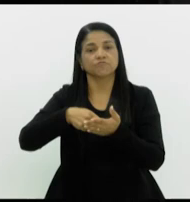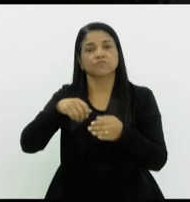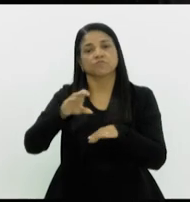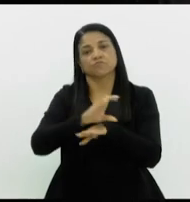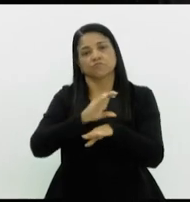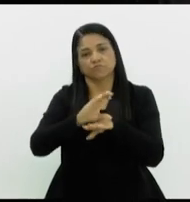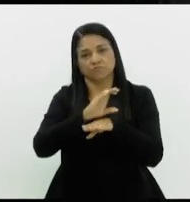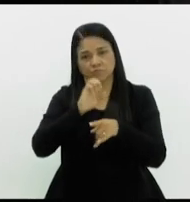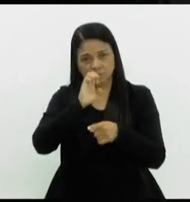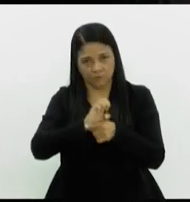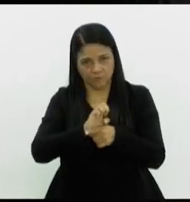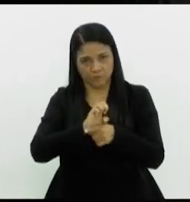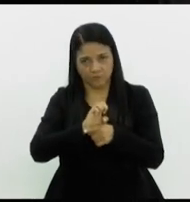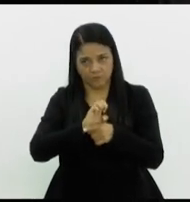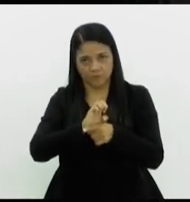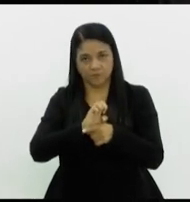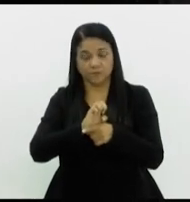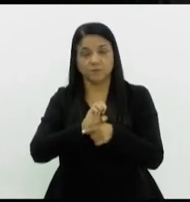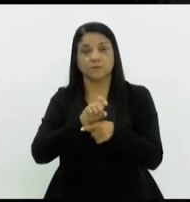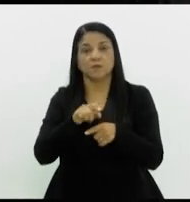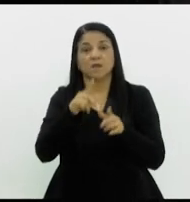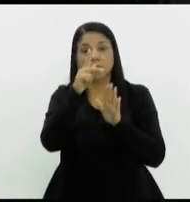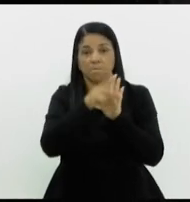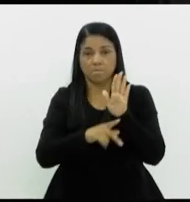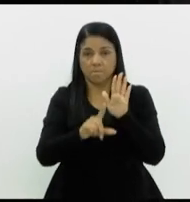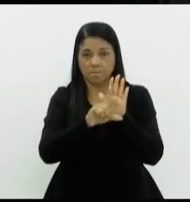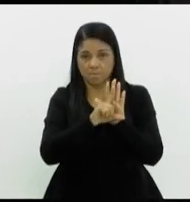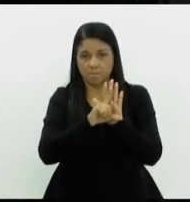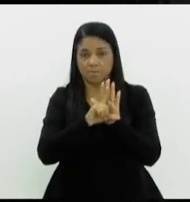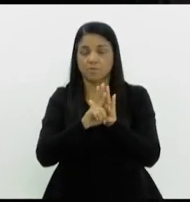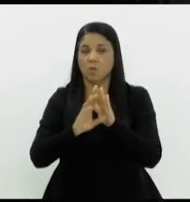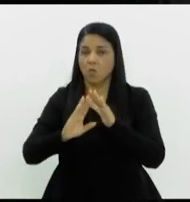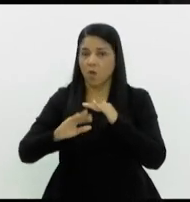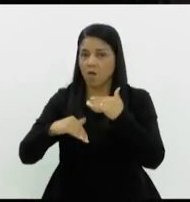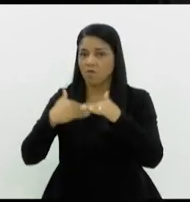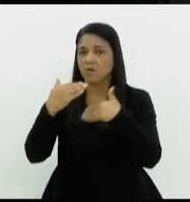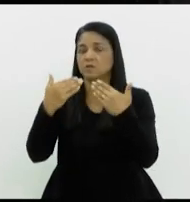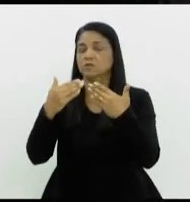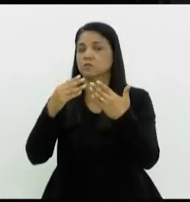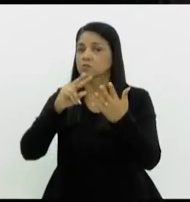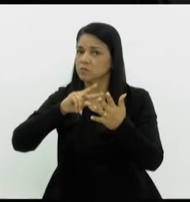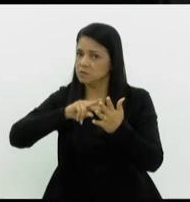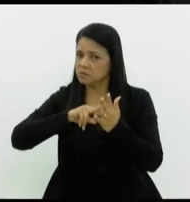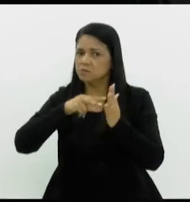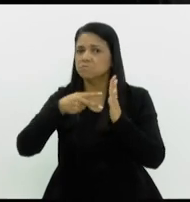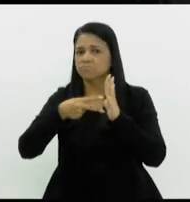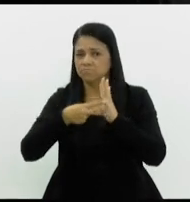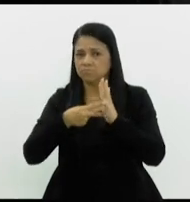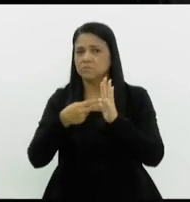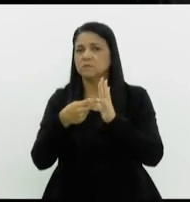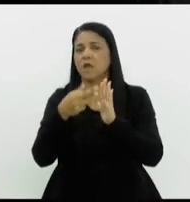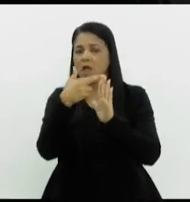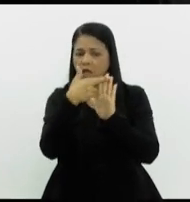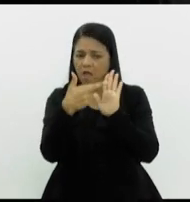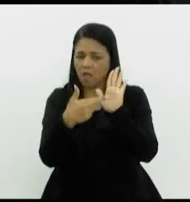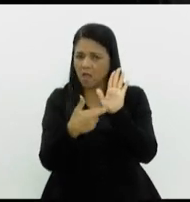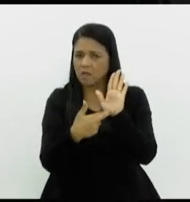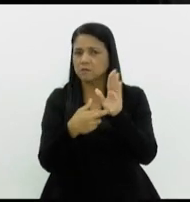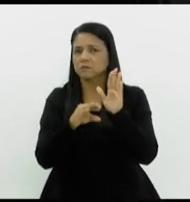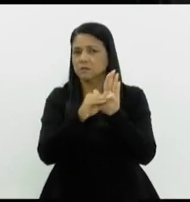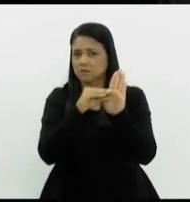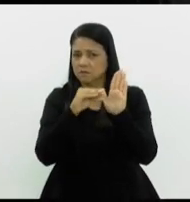Estadual. Portanto, este PLC é um avanço significativo na regulamentação das